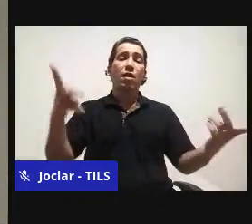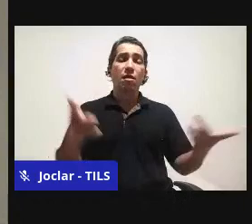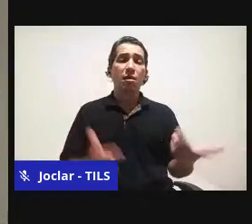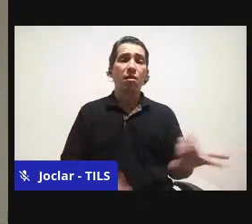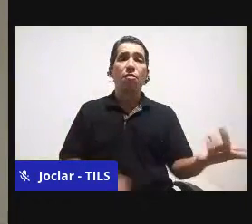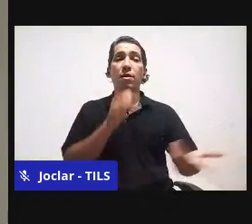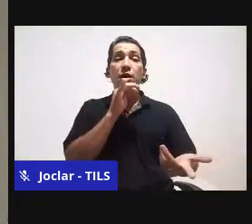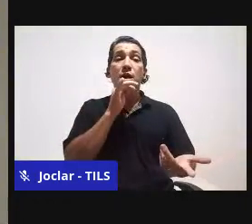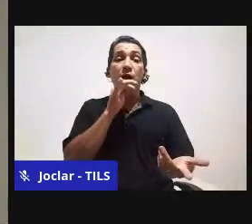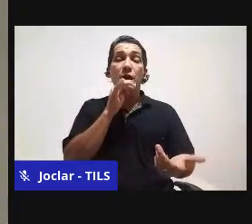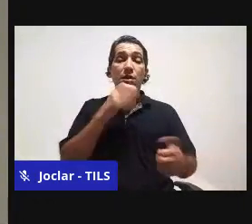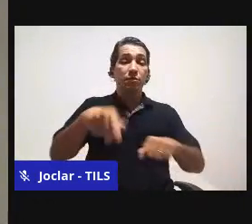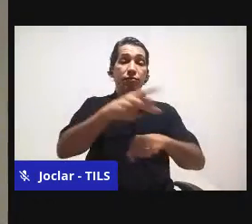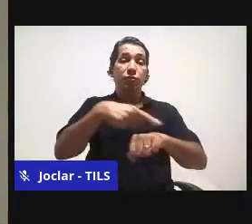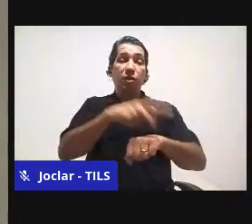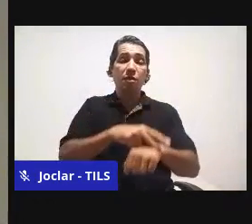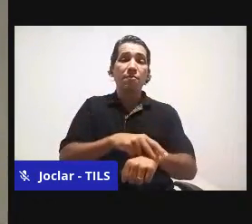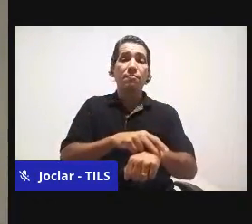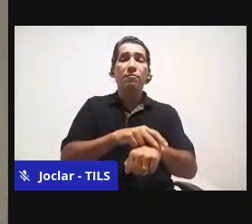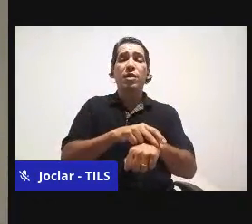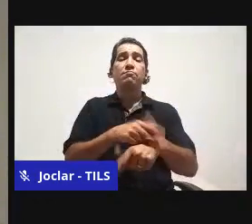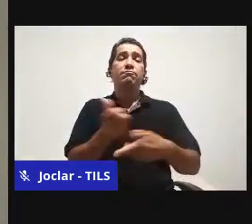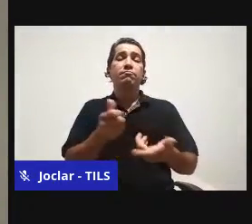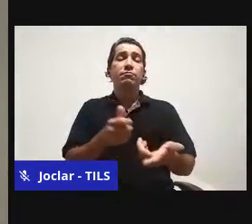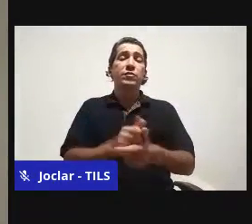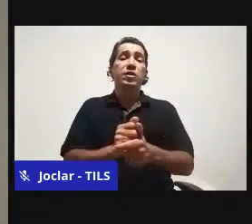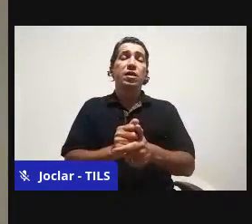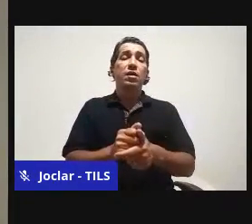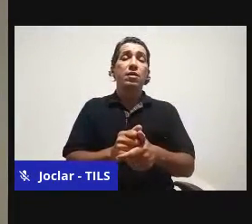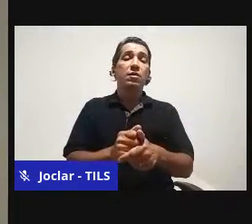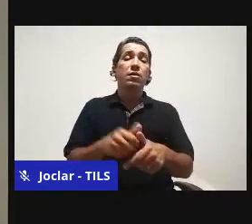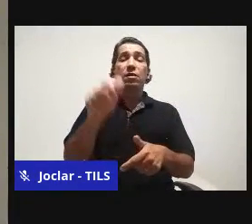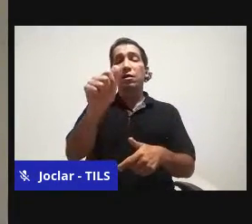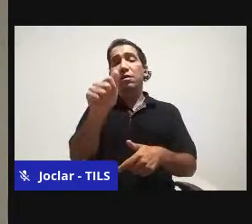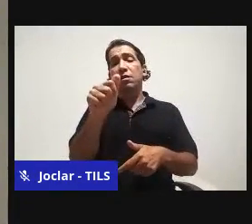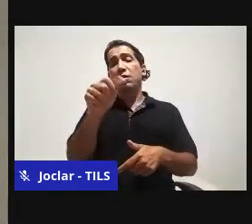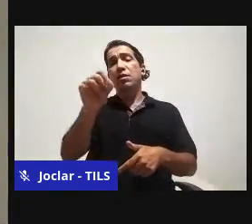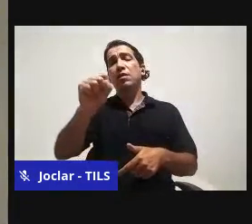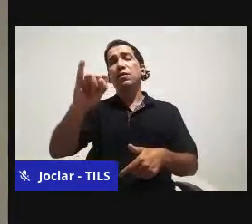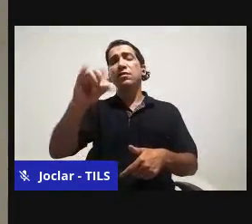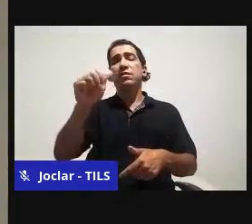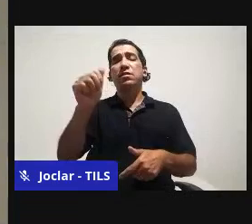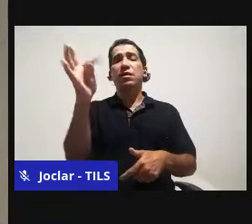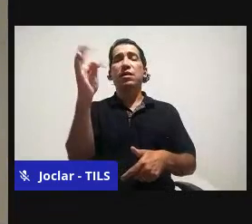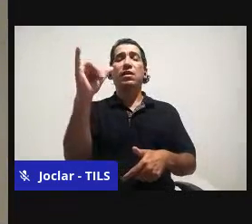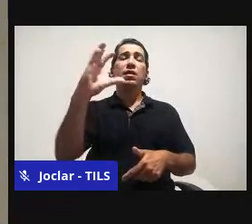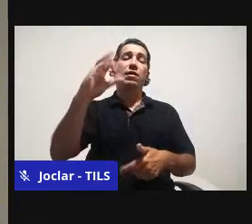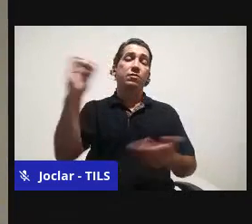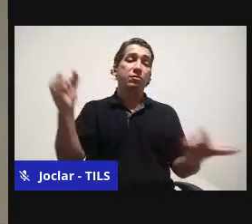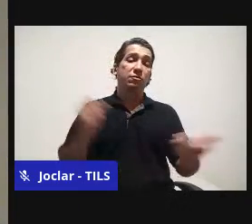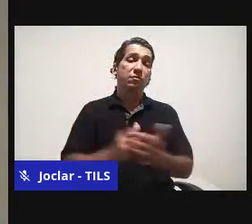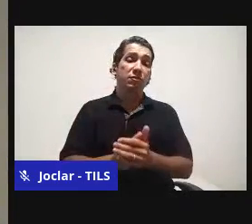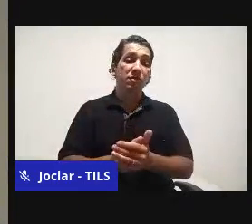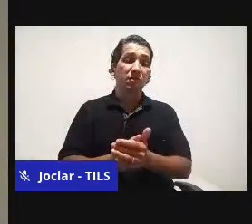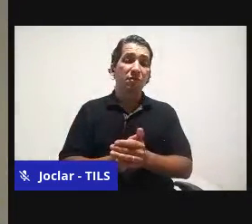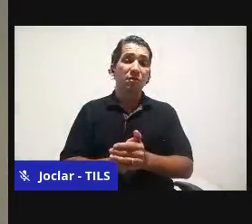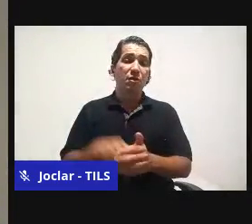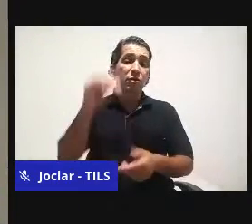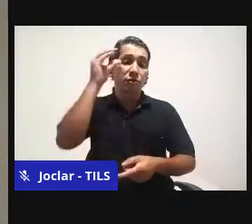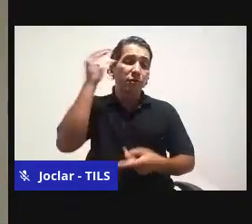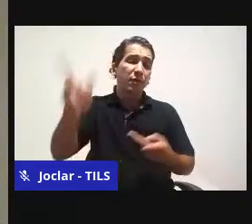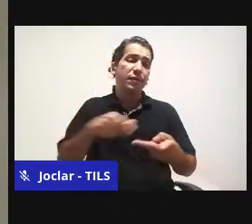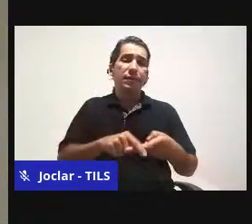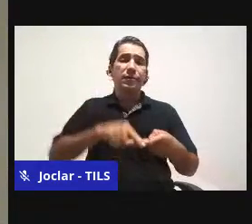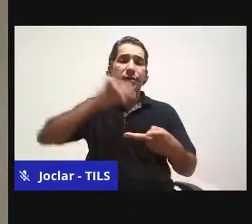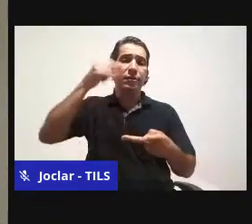políticas públicas para fazer, adquirir competências digitais. Aliás, é uma das coisas que também vai mudar